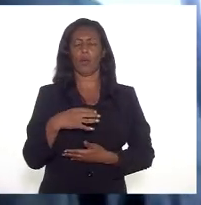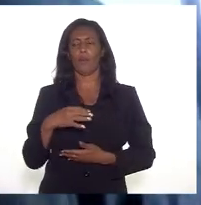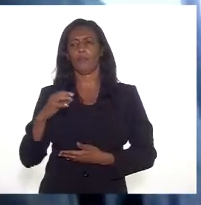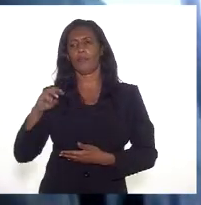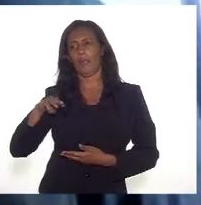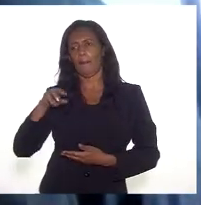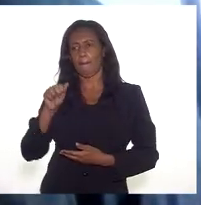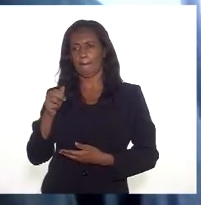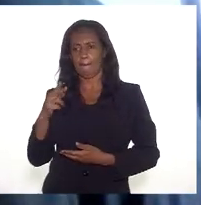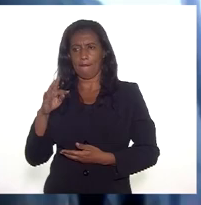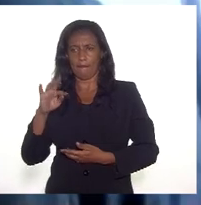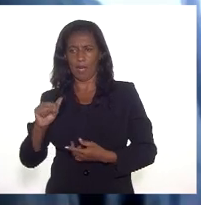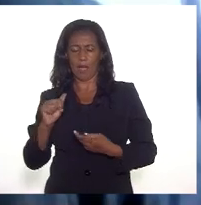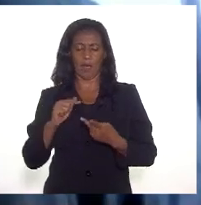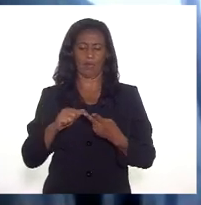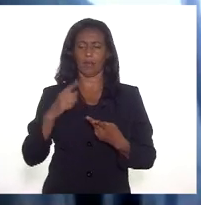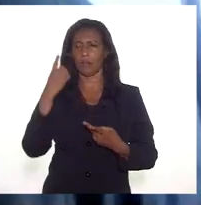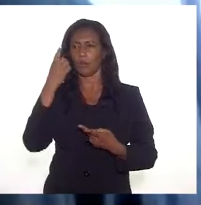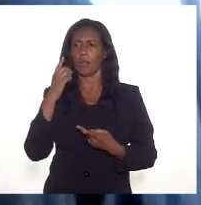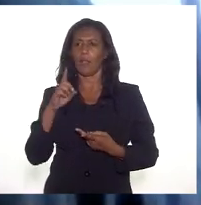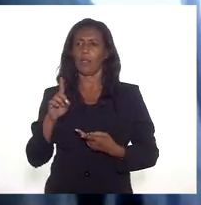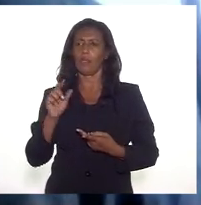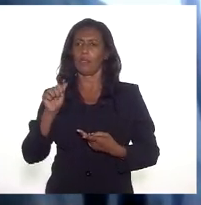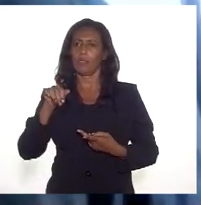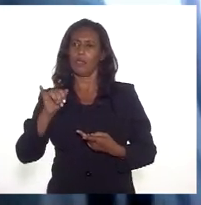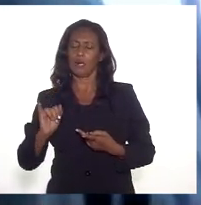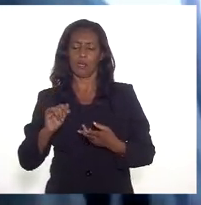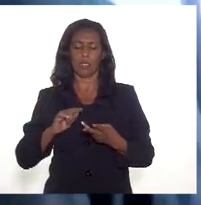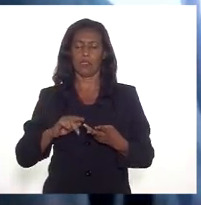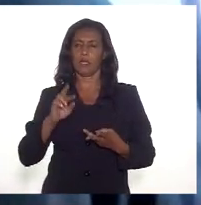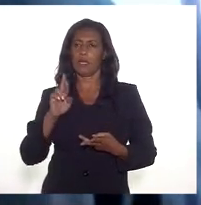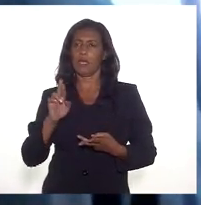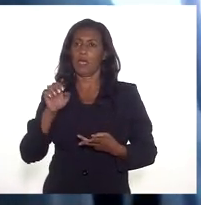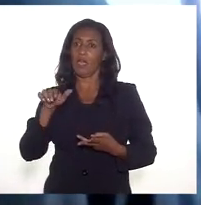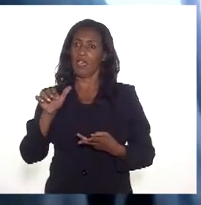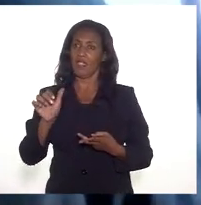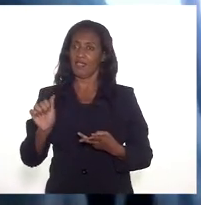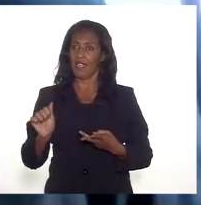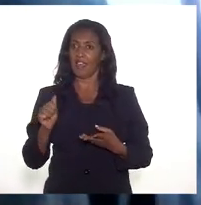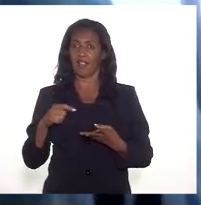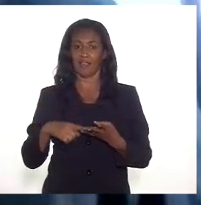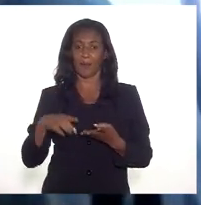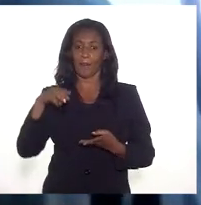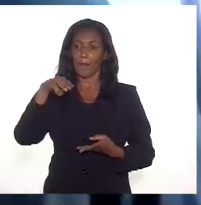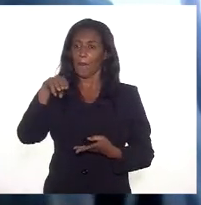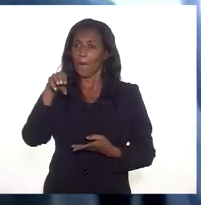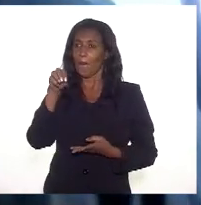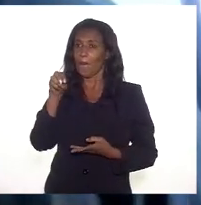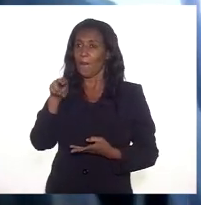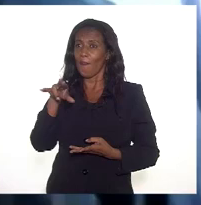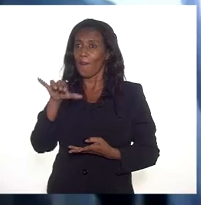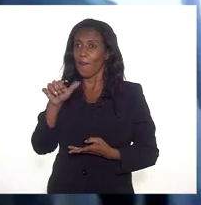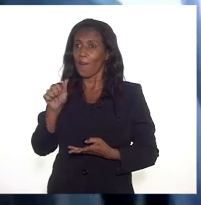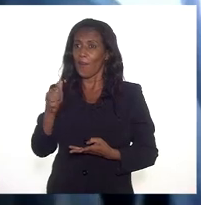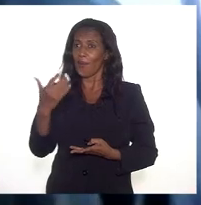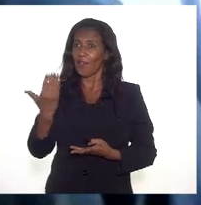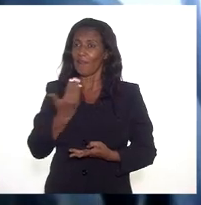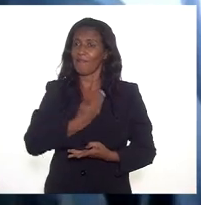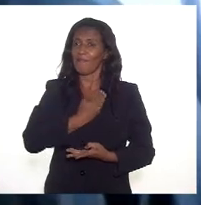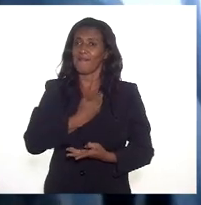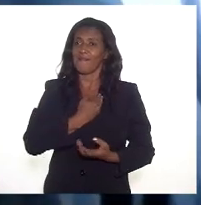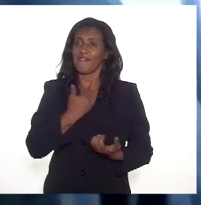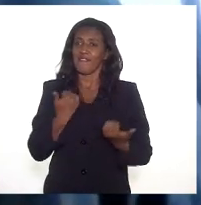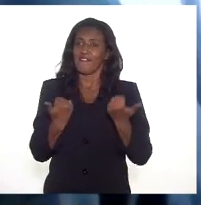deputada Renata, deputada Dani, deputada Mônica Francisco, minha querida vice-presidente Mônica